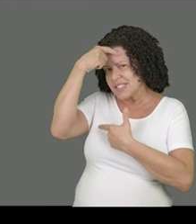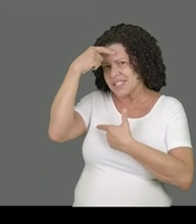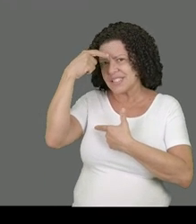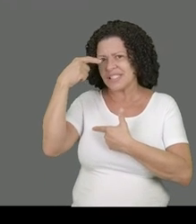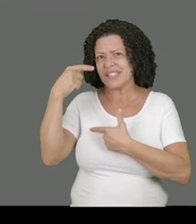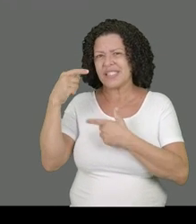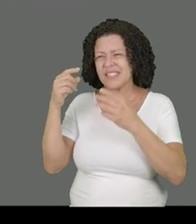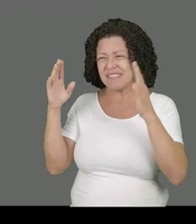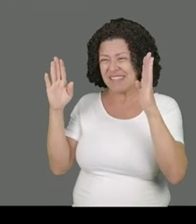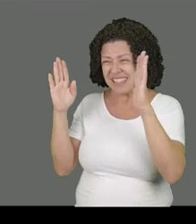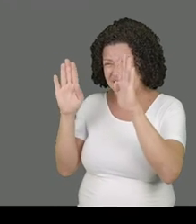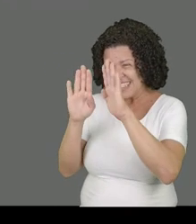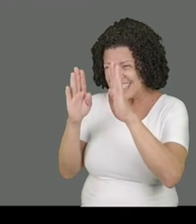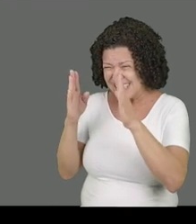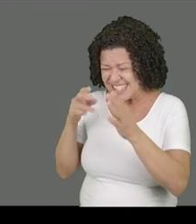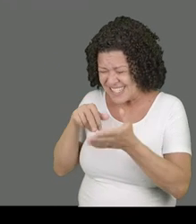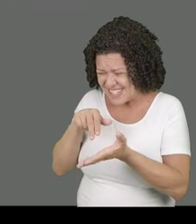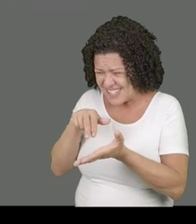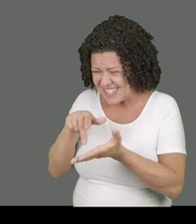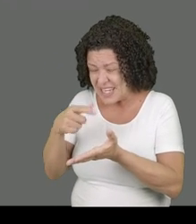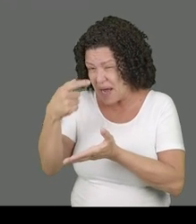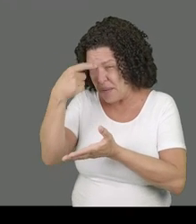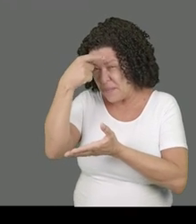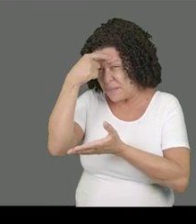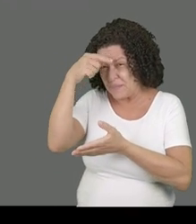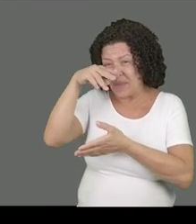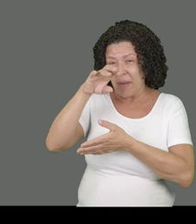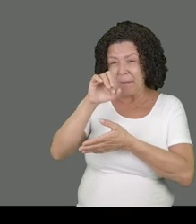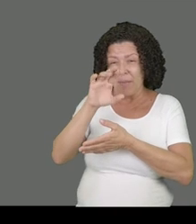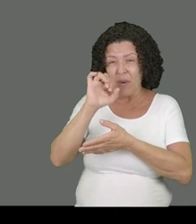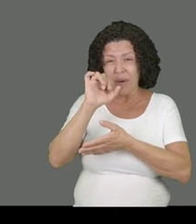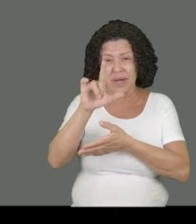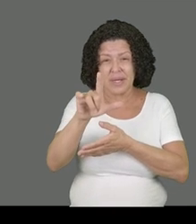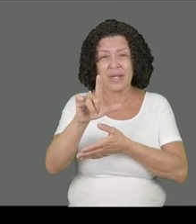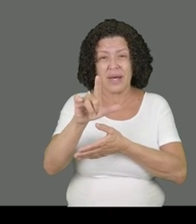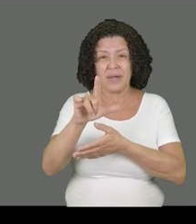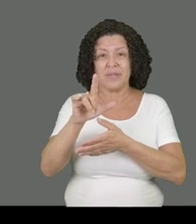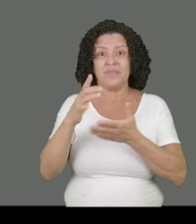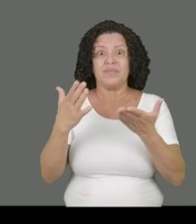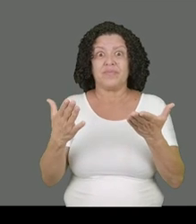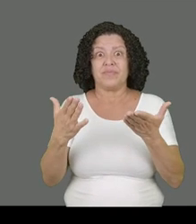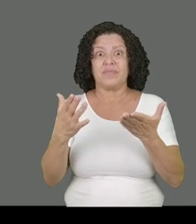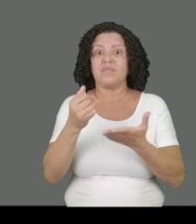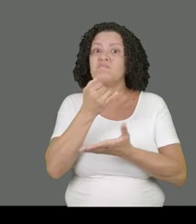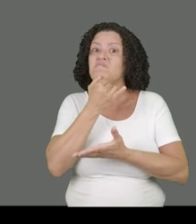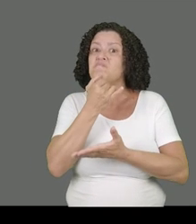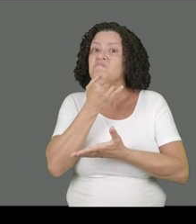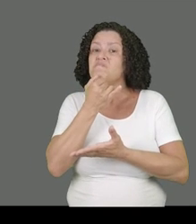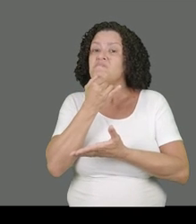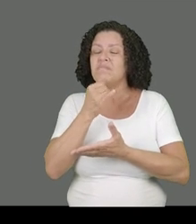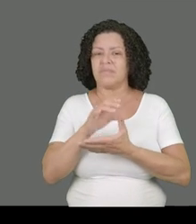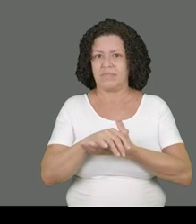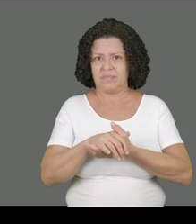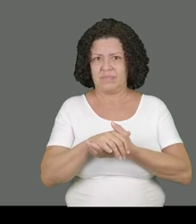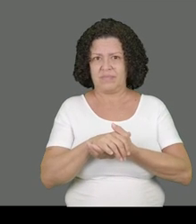consciência reta, a porta estreita de quem está agindo com a consciência moral